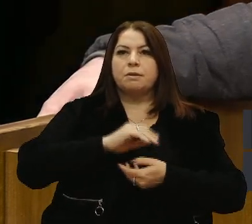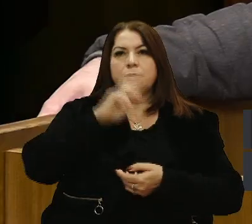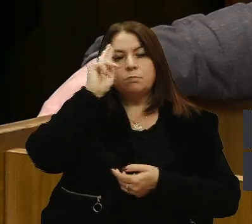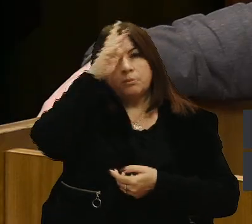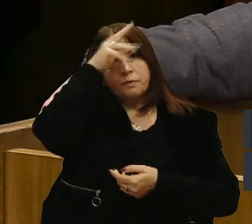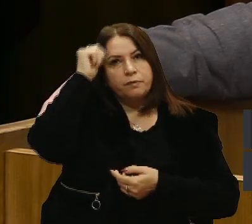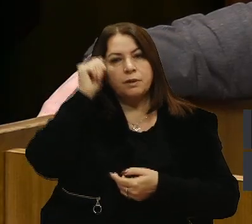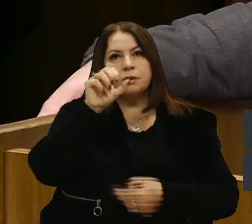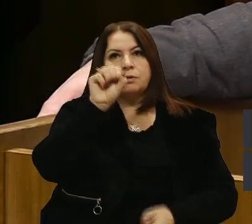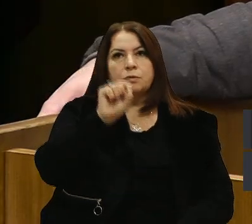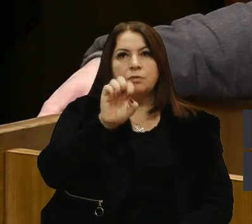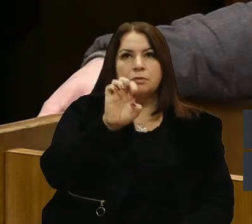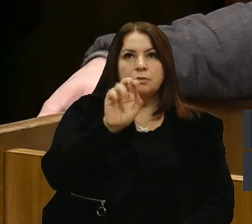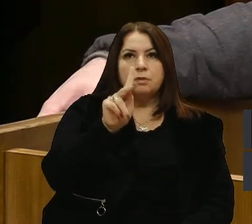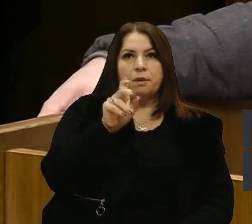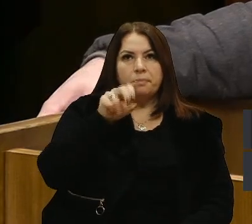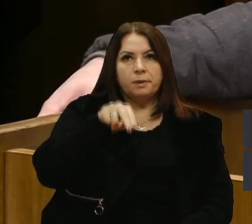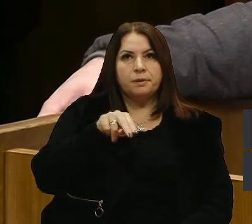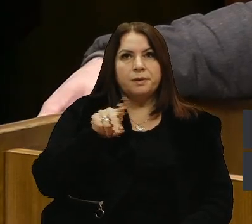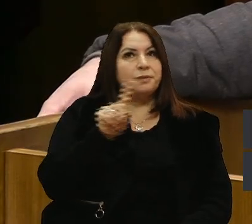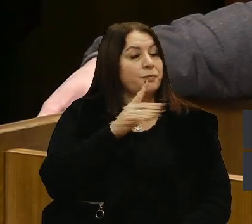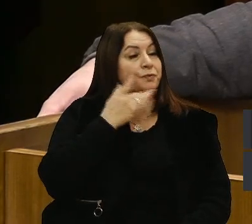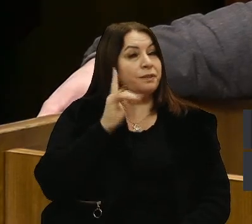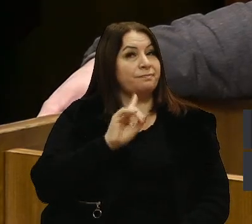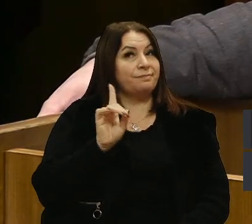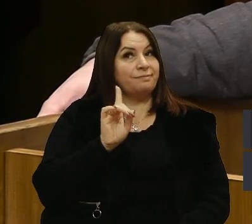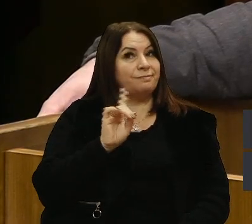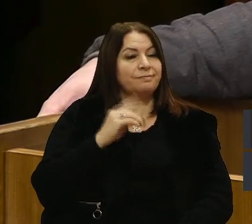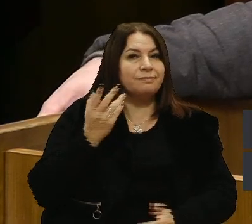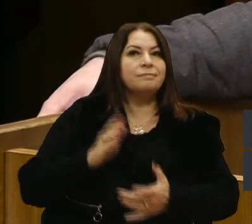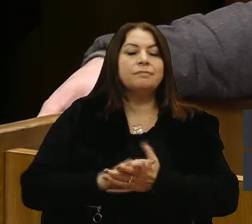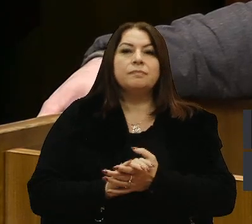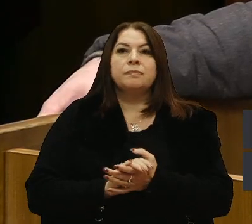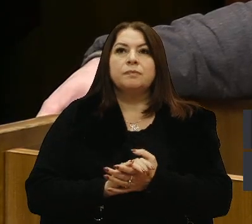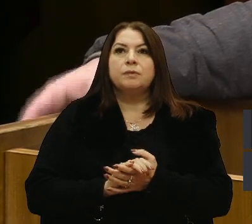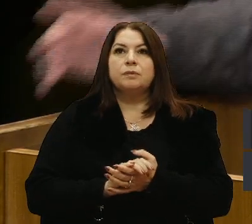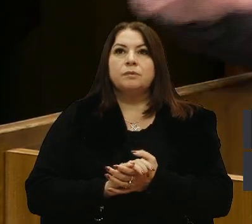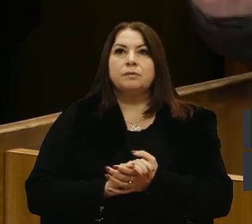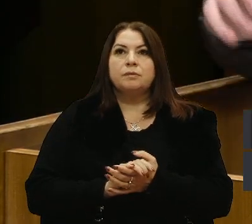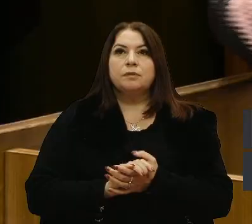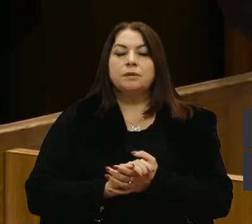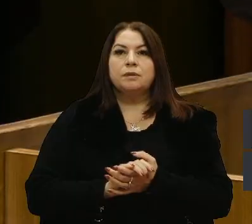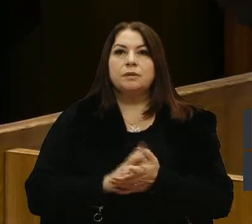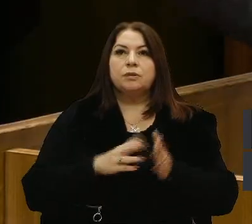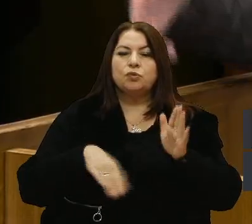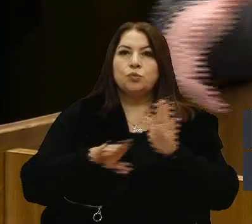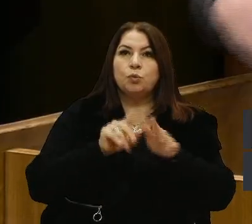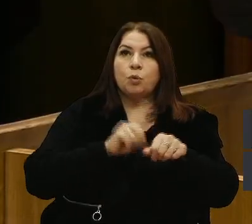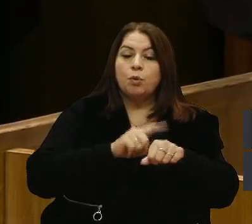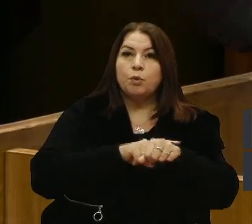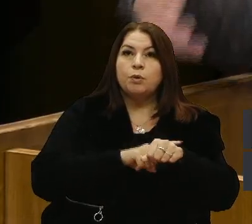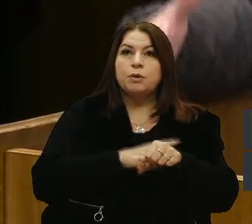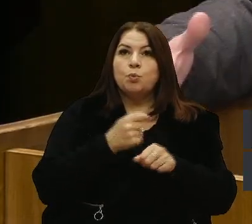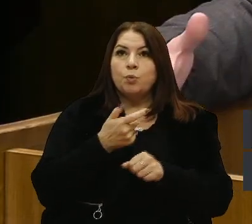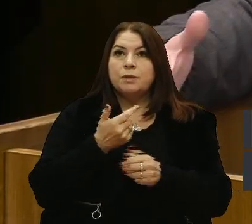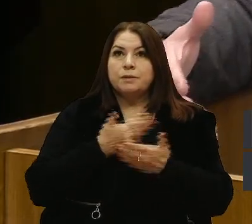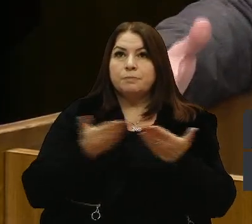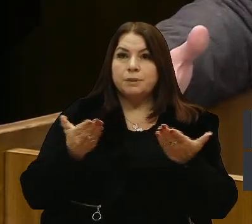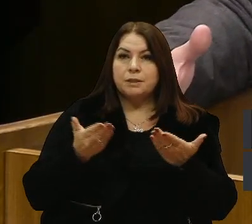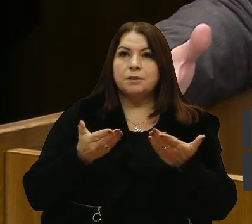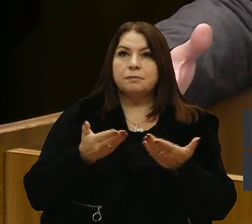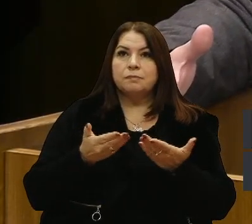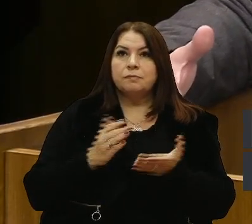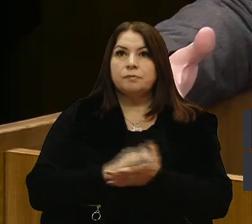com o CEPLAN. E não foi fácil, mas chegou ao ponto de quase